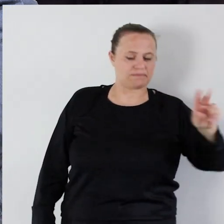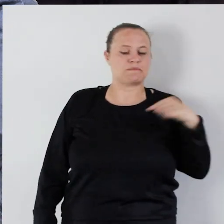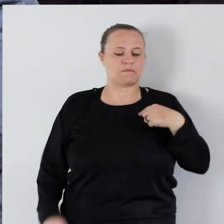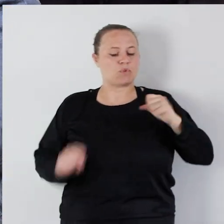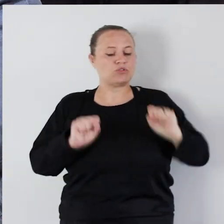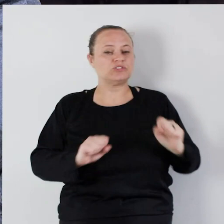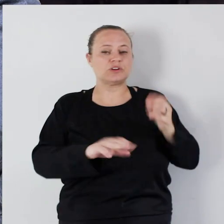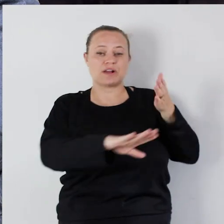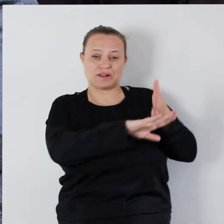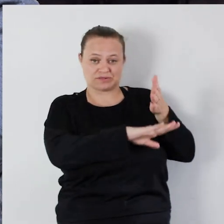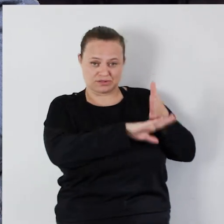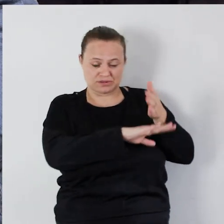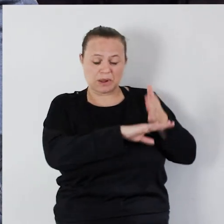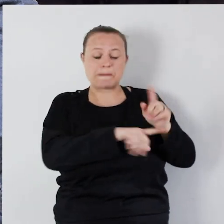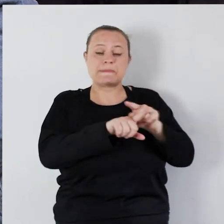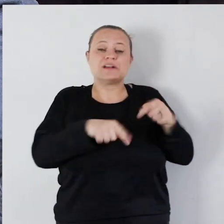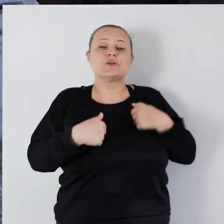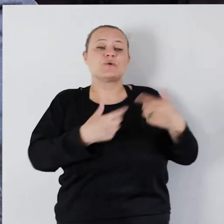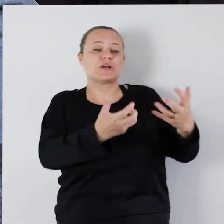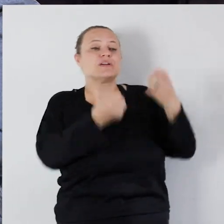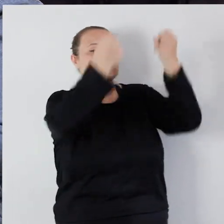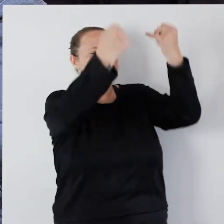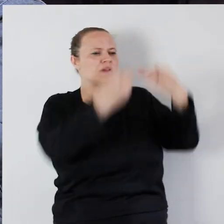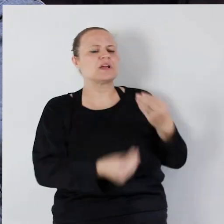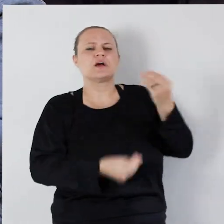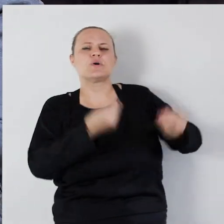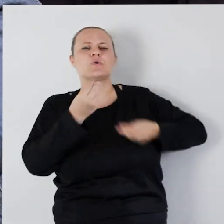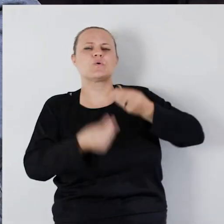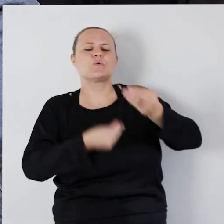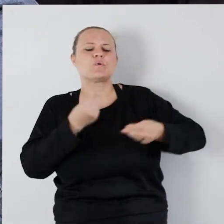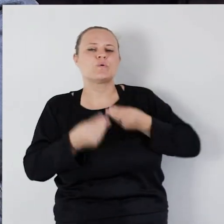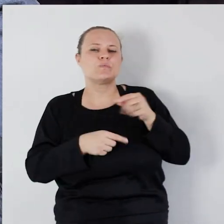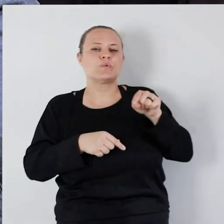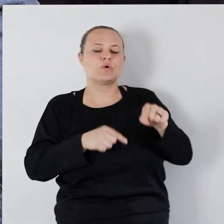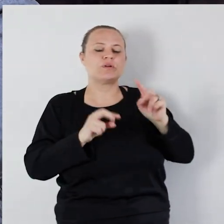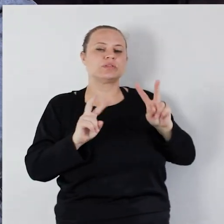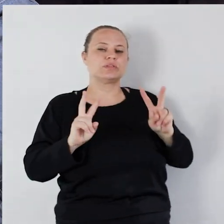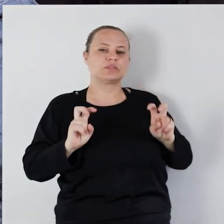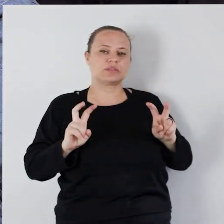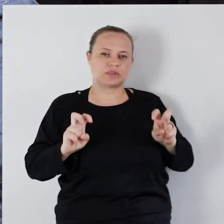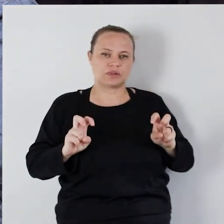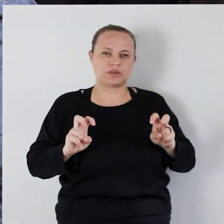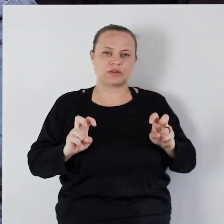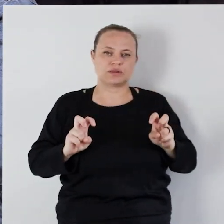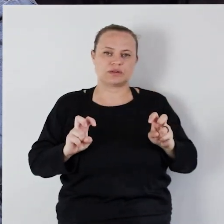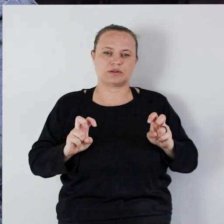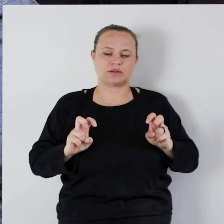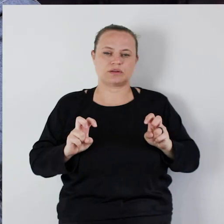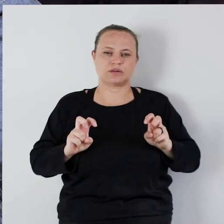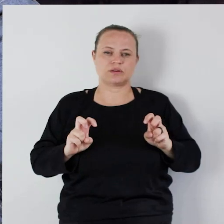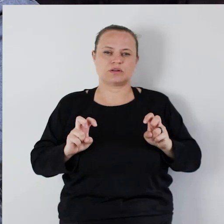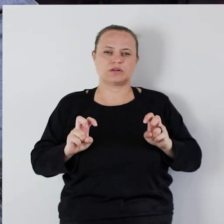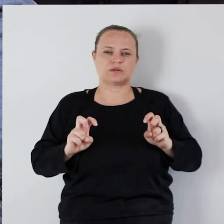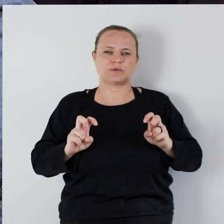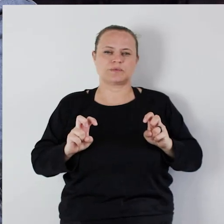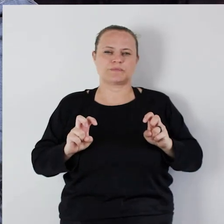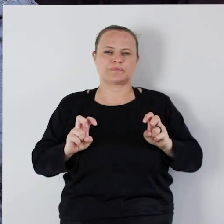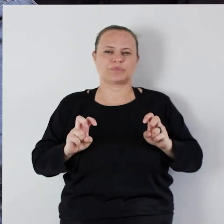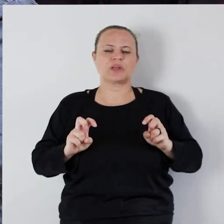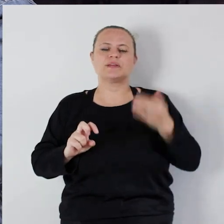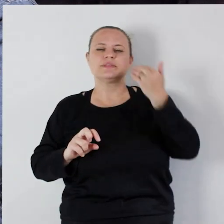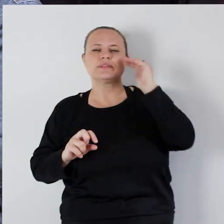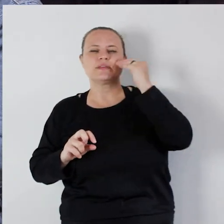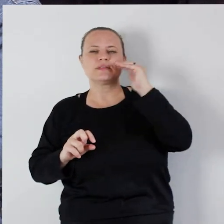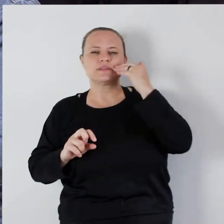observasc.ufsc.br, que eu acho que é legal as pessoas entrarem para terem acesso, né? E aí também contatos da professora e das pesquisadoras. Mas queria que você falasse